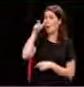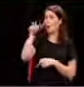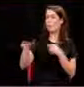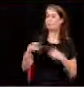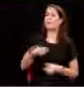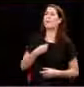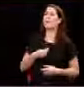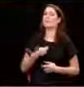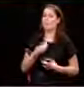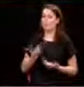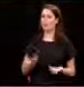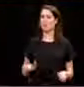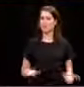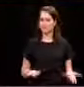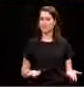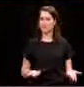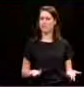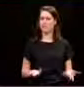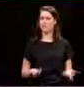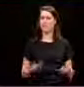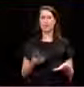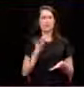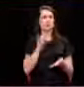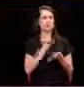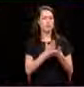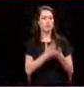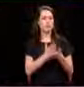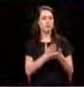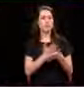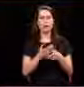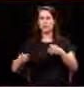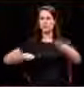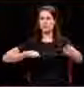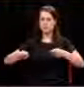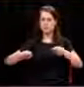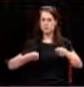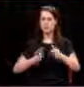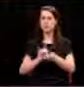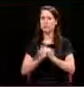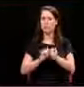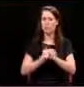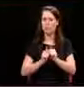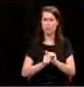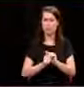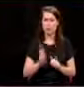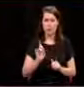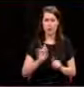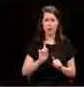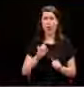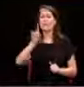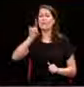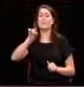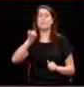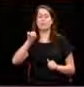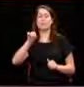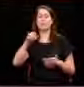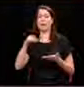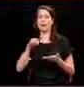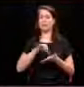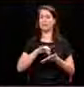não só com o aspecto e a gestão desportiva, mas que centraliza também a